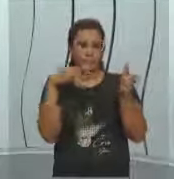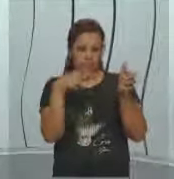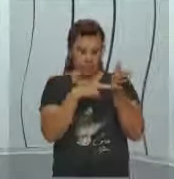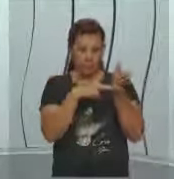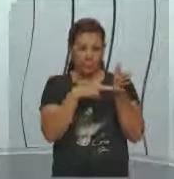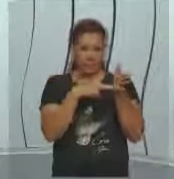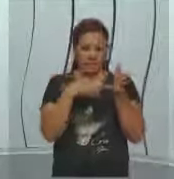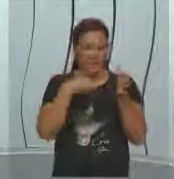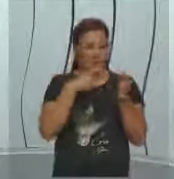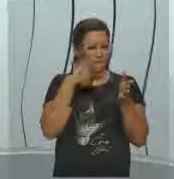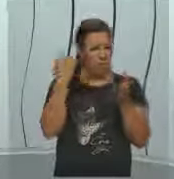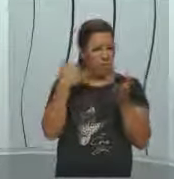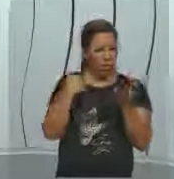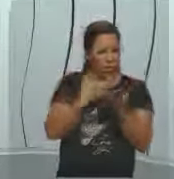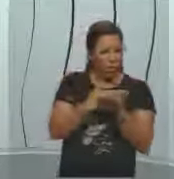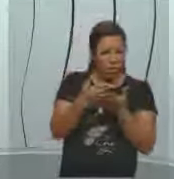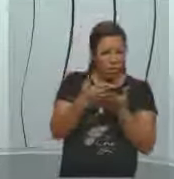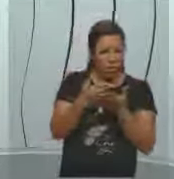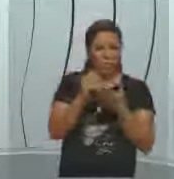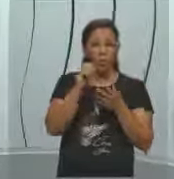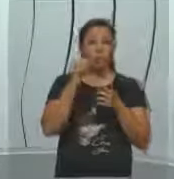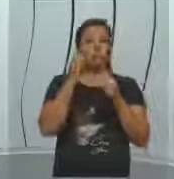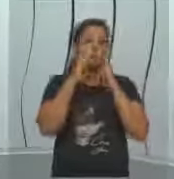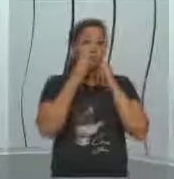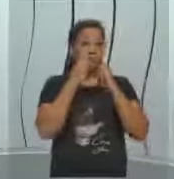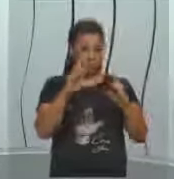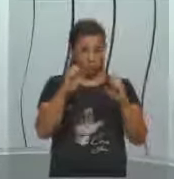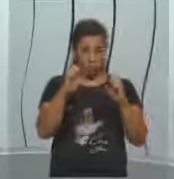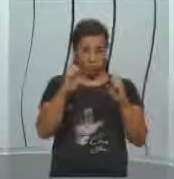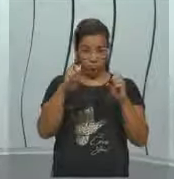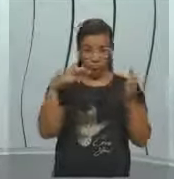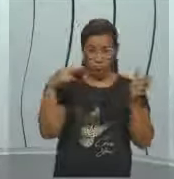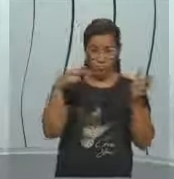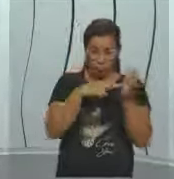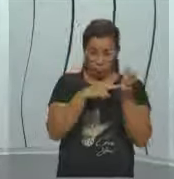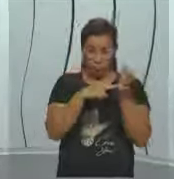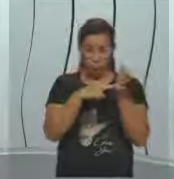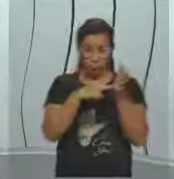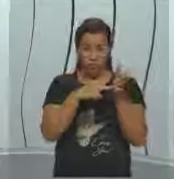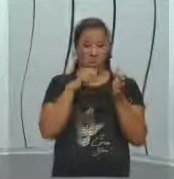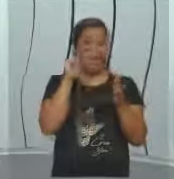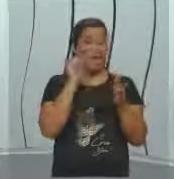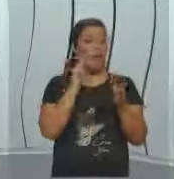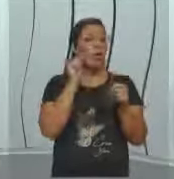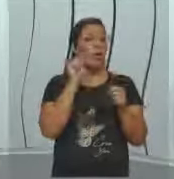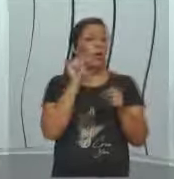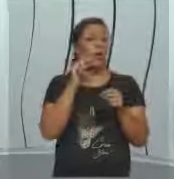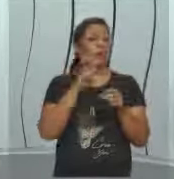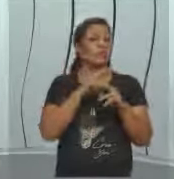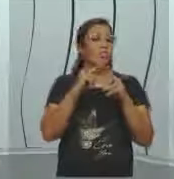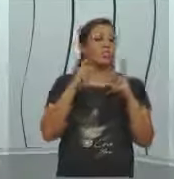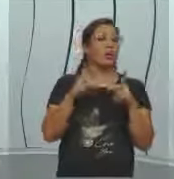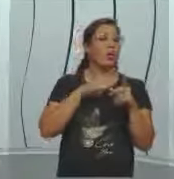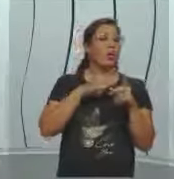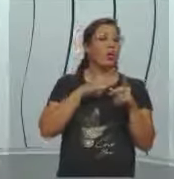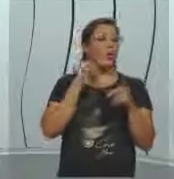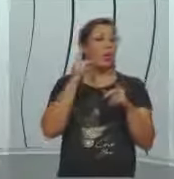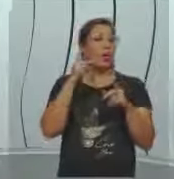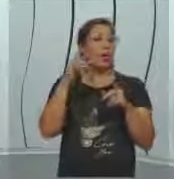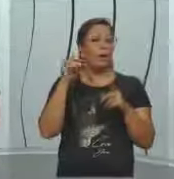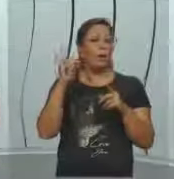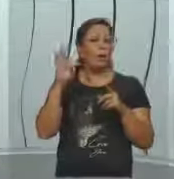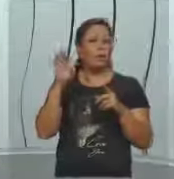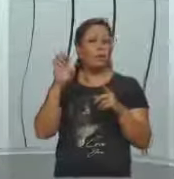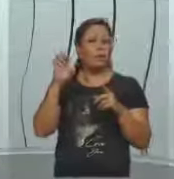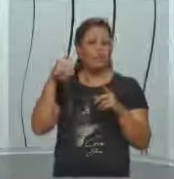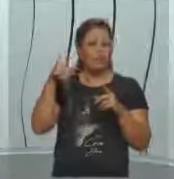ordem que eu disse lá no comecinho da aula para os elétrons poderem se mover na mesma direção. Ela que vai produzir a diferença de potencial. Essa